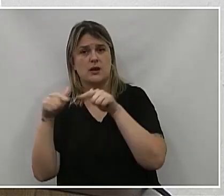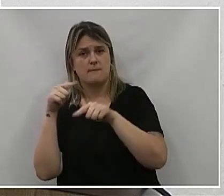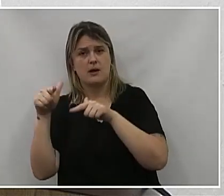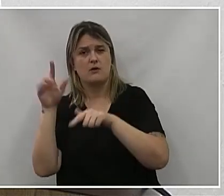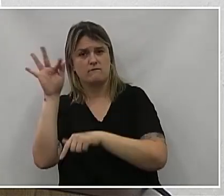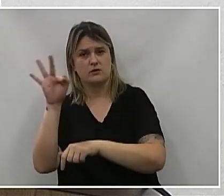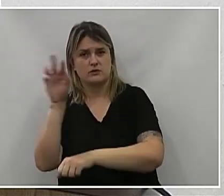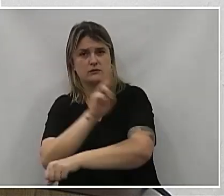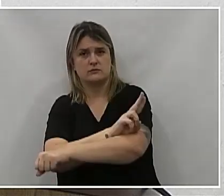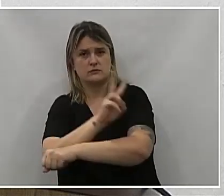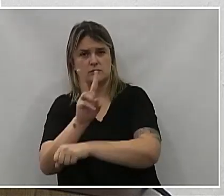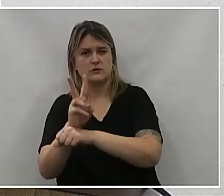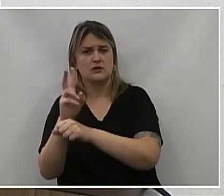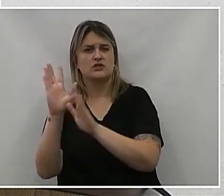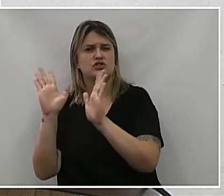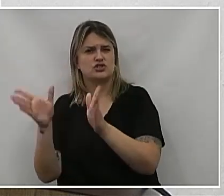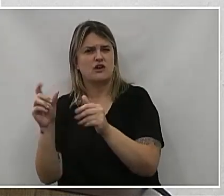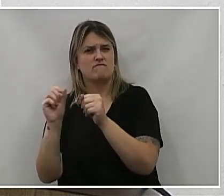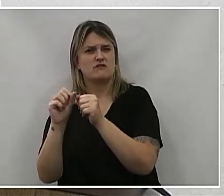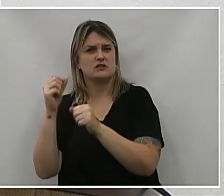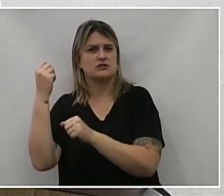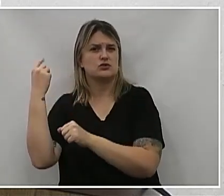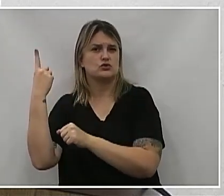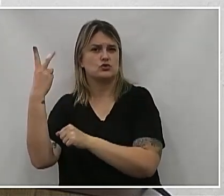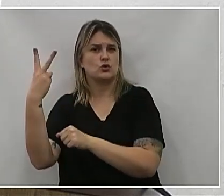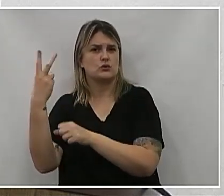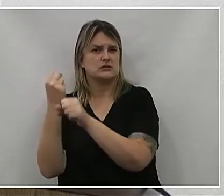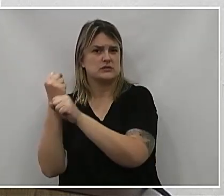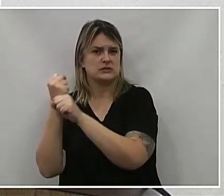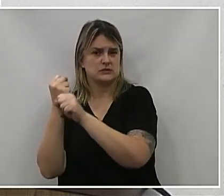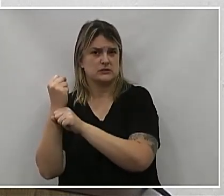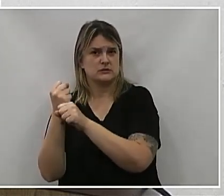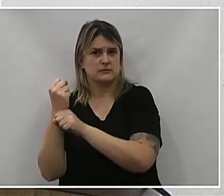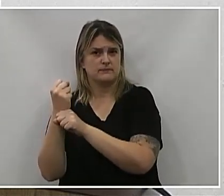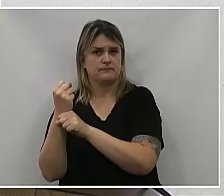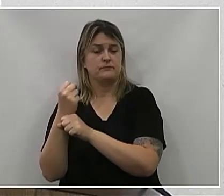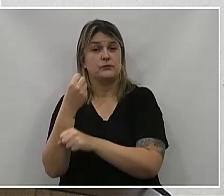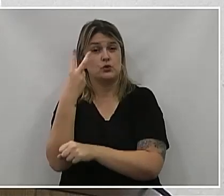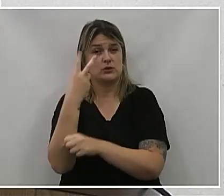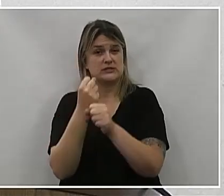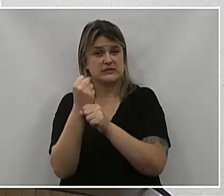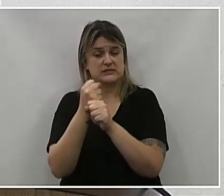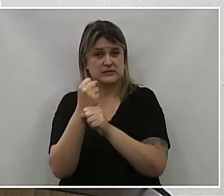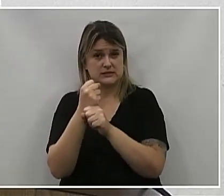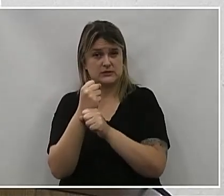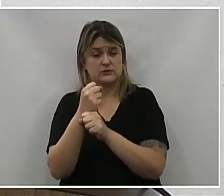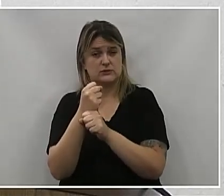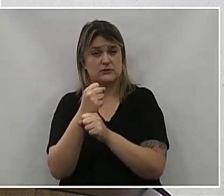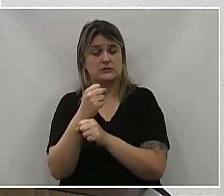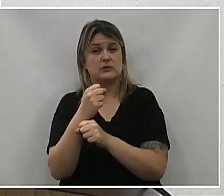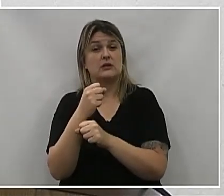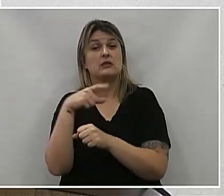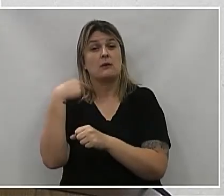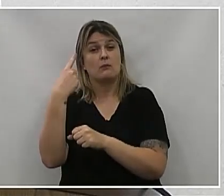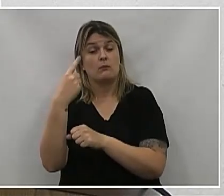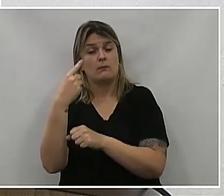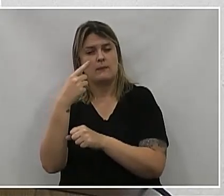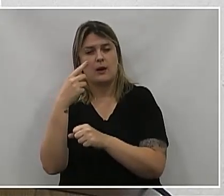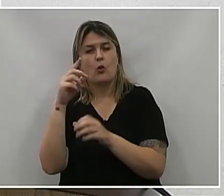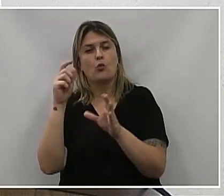Uniuv há 12 anos. Trabalhei 2 anos através do processo seletivo, depois realizei concurso